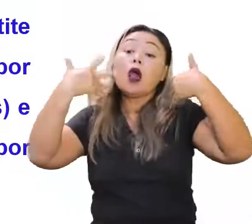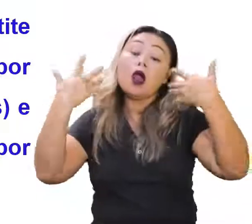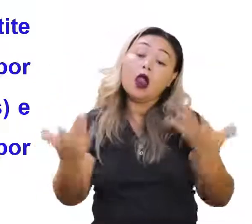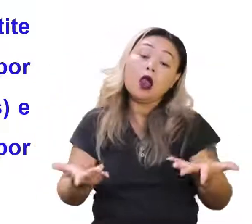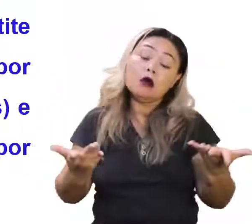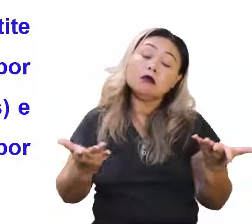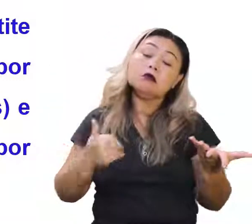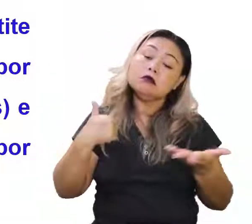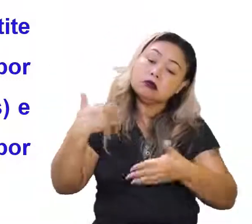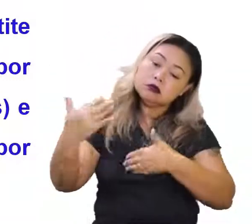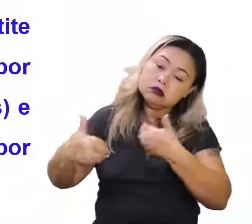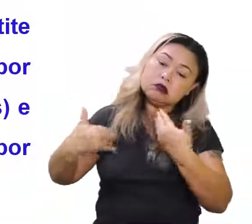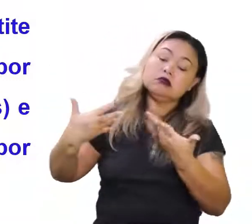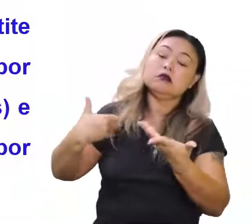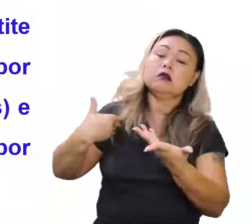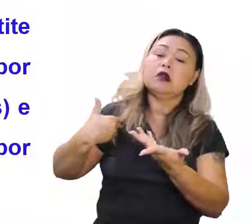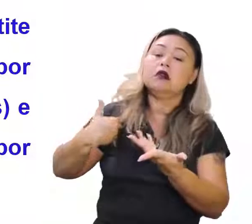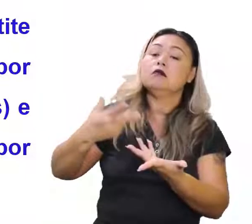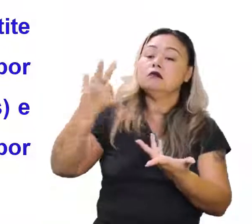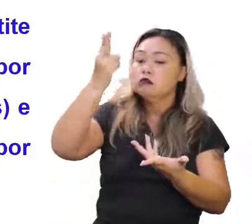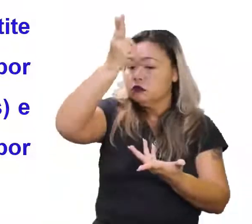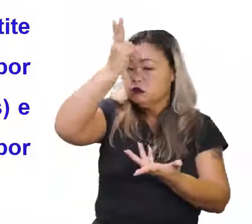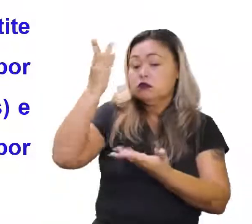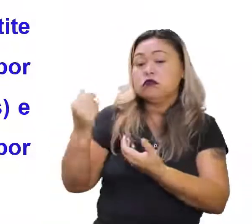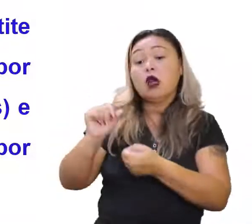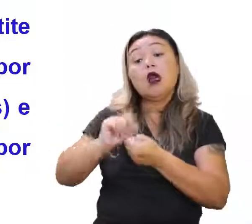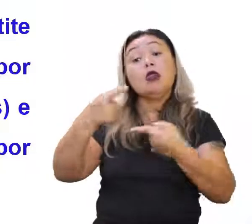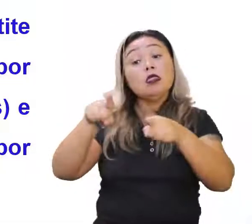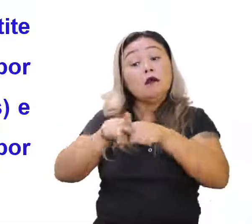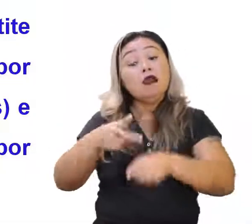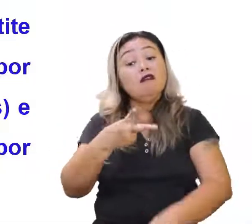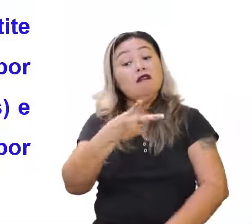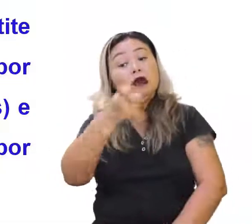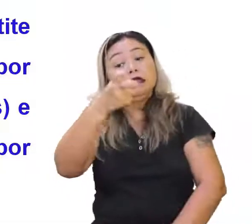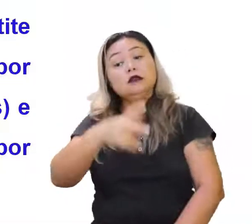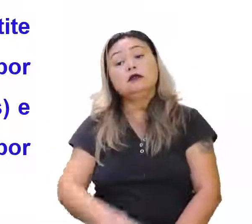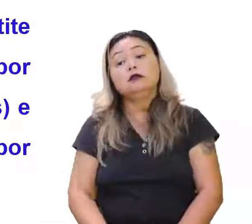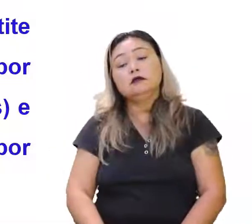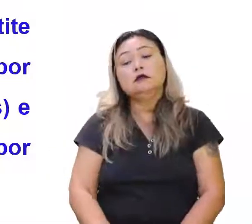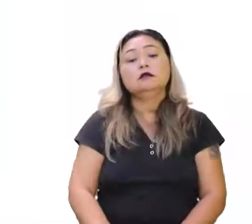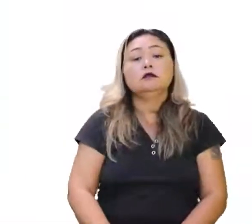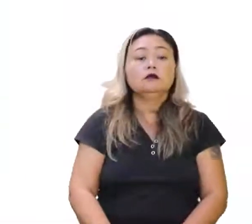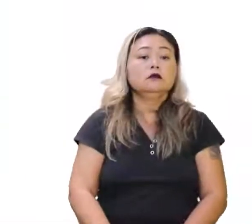entram na fase juvenil, também. E vacinação. Tá bom?